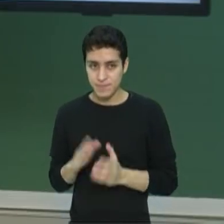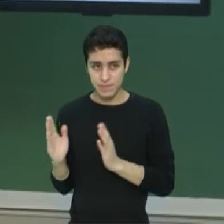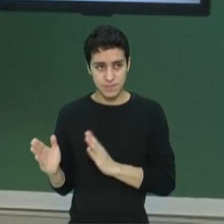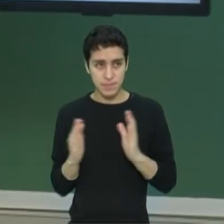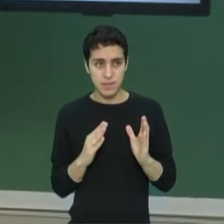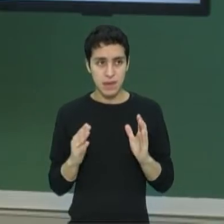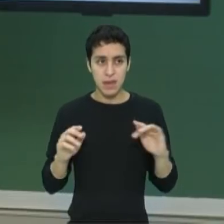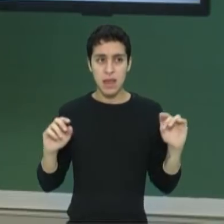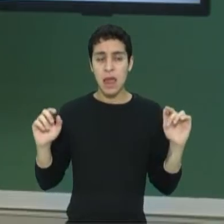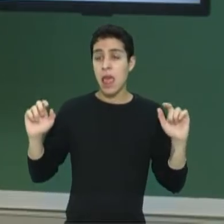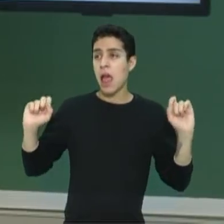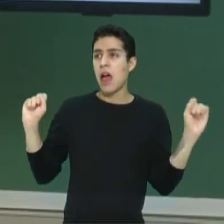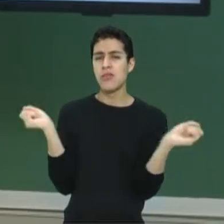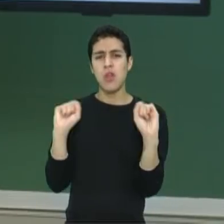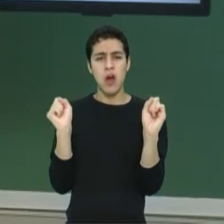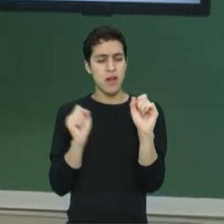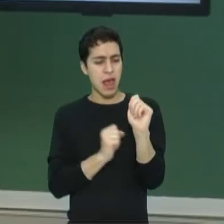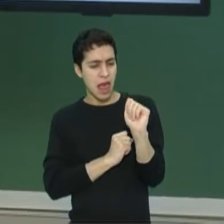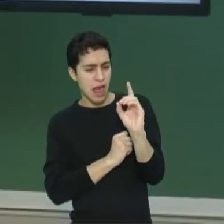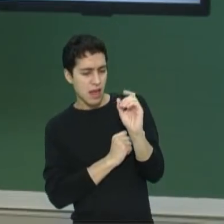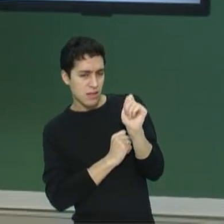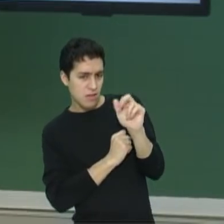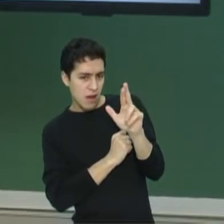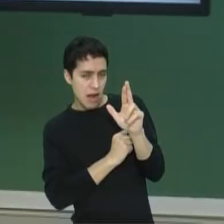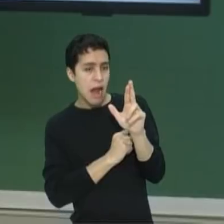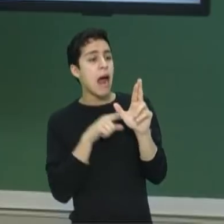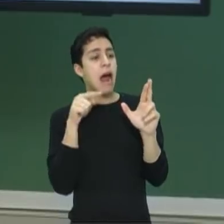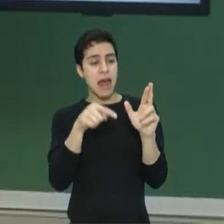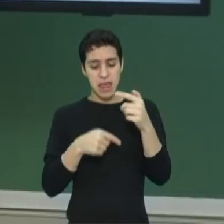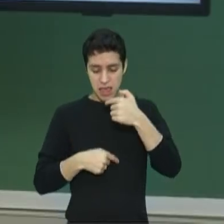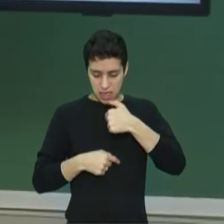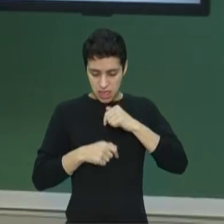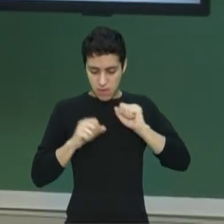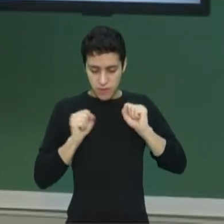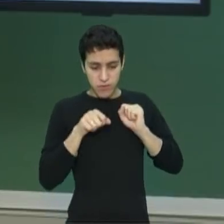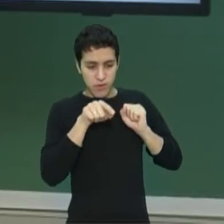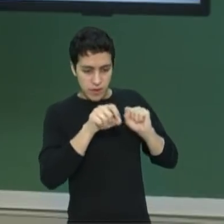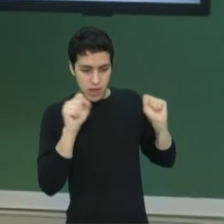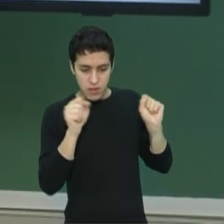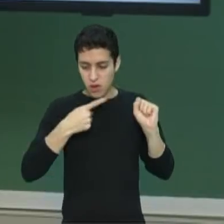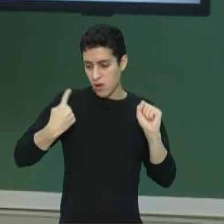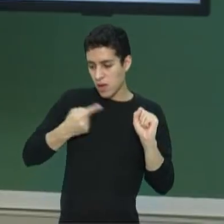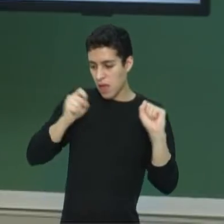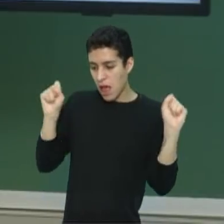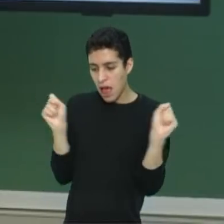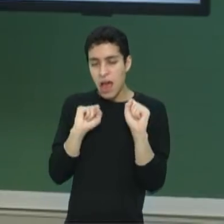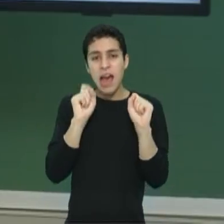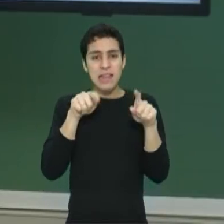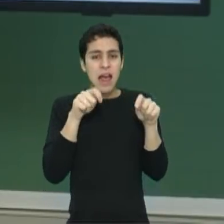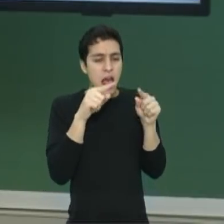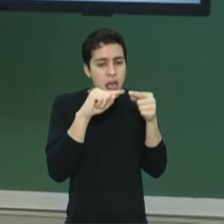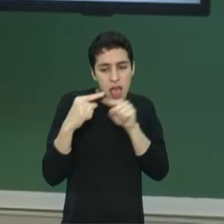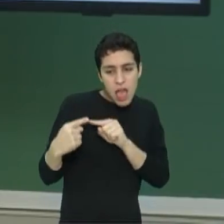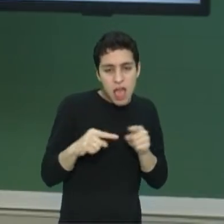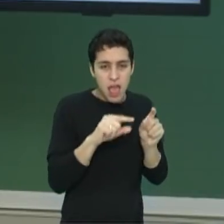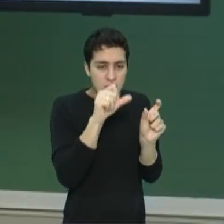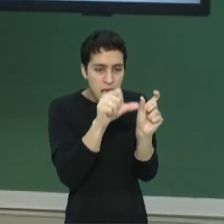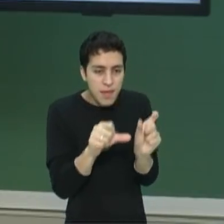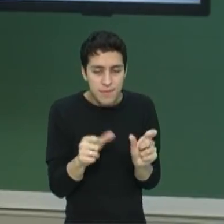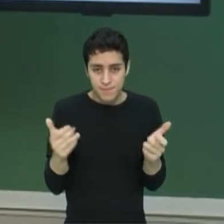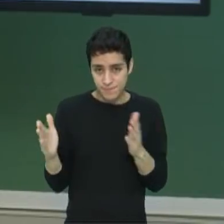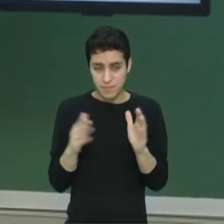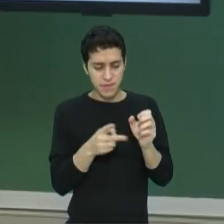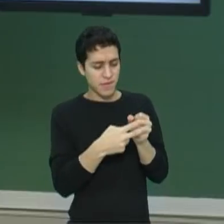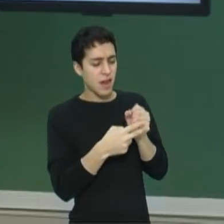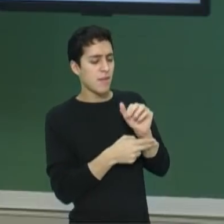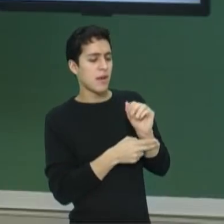é verbo? Opa, eu adoro, tu adoras, ele adora, nós adoramos. Então, é verbo, porque dá para conjugar. Né? O verbo adorar,